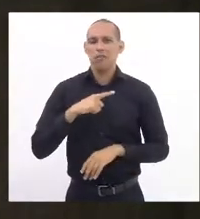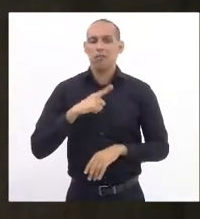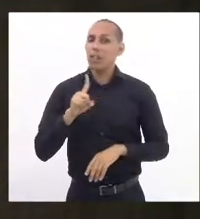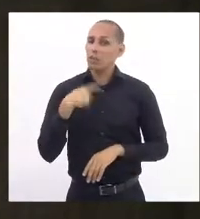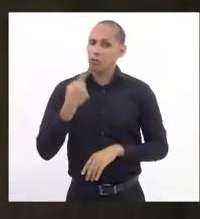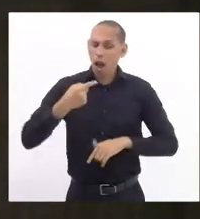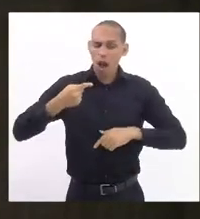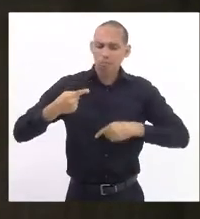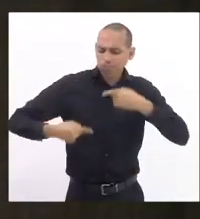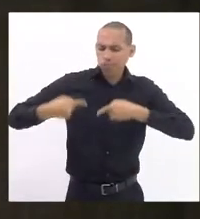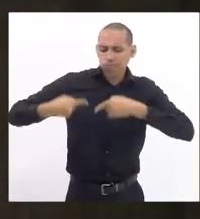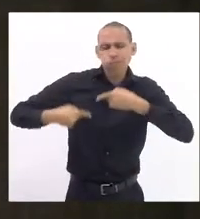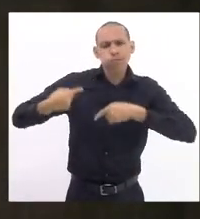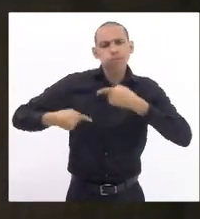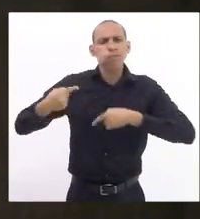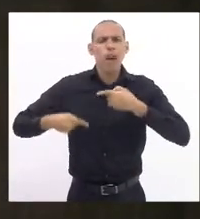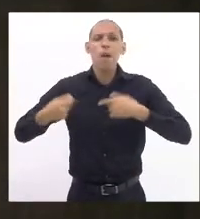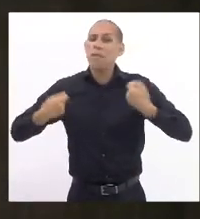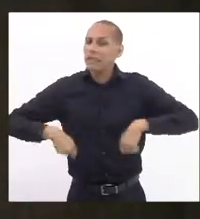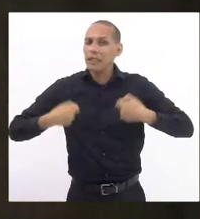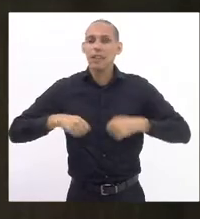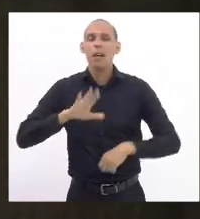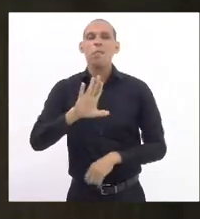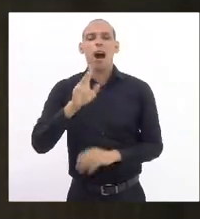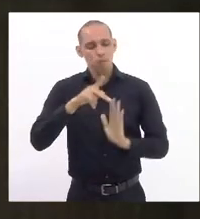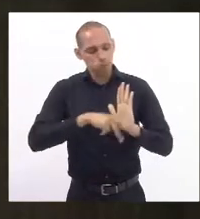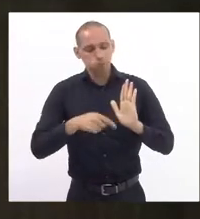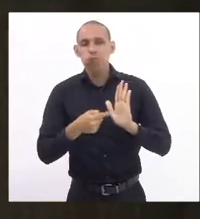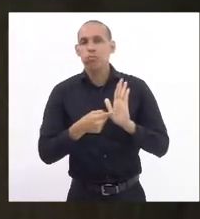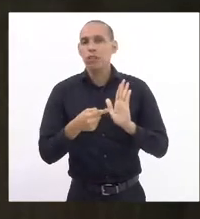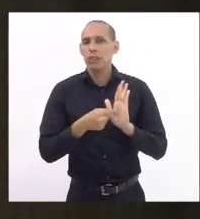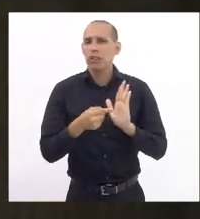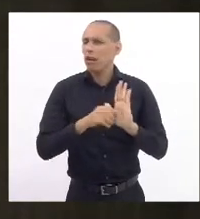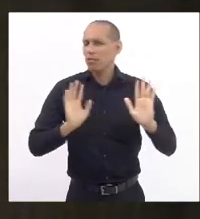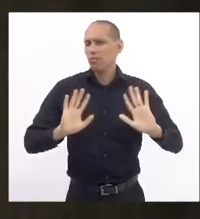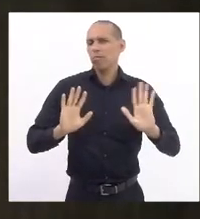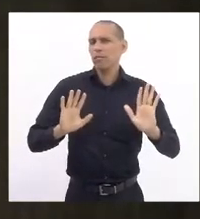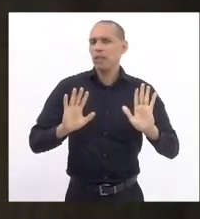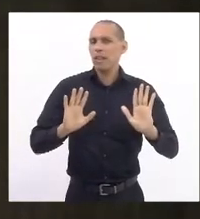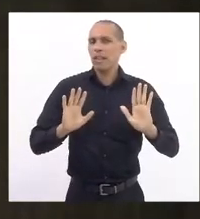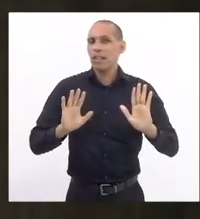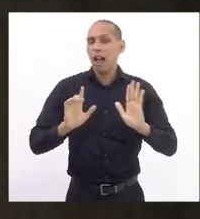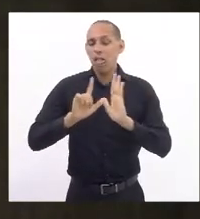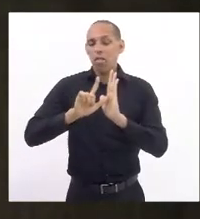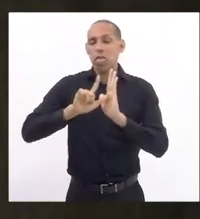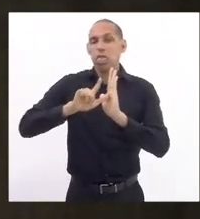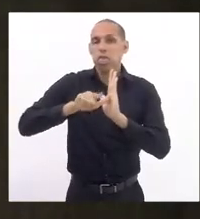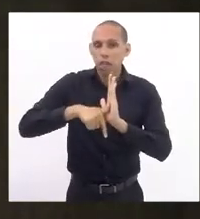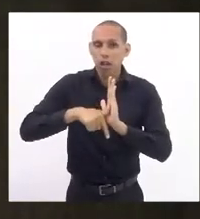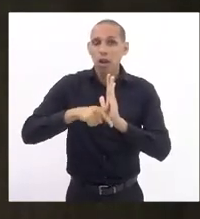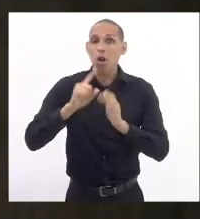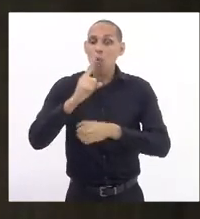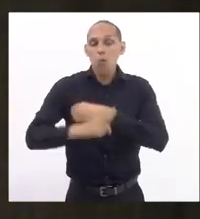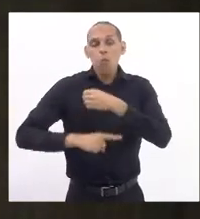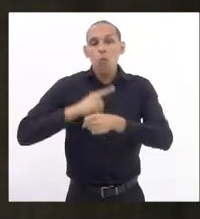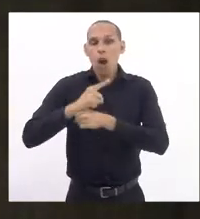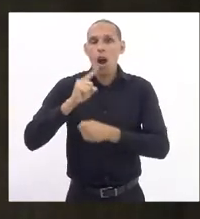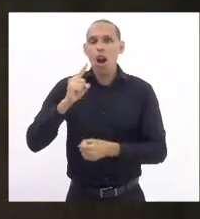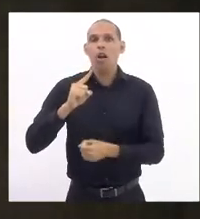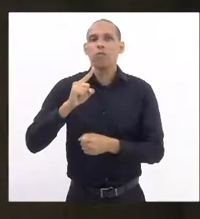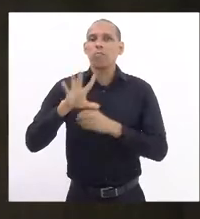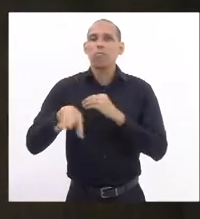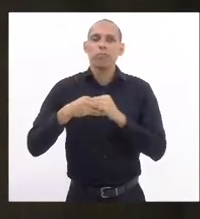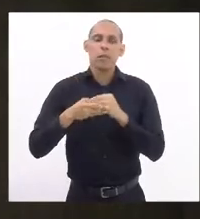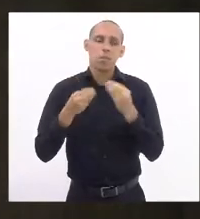que debater, tem que rediscutir, mas esse projeto ele nem entra no mérito. Ele adia em um ano o início da implementação para que a gente